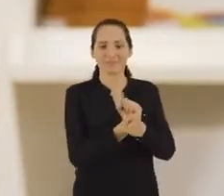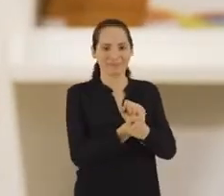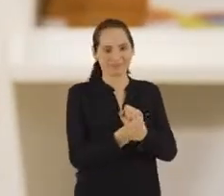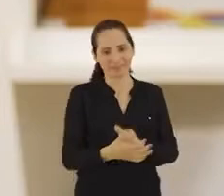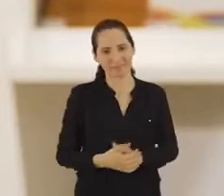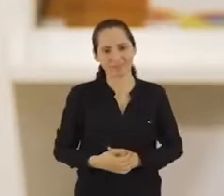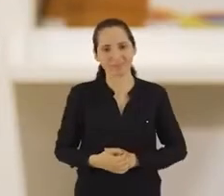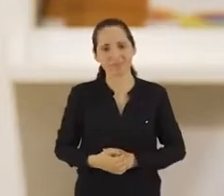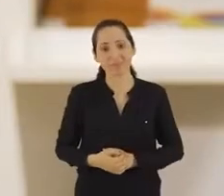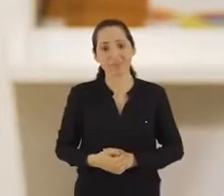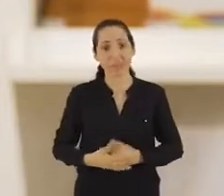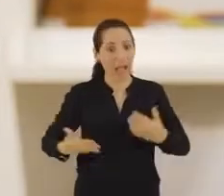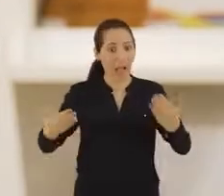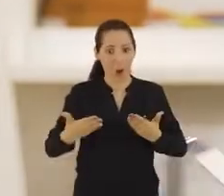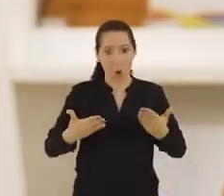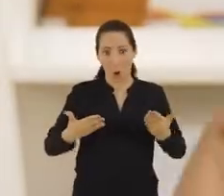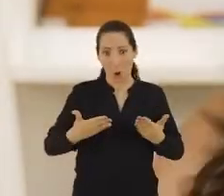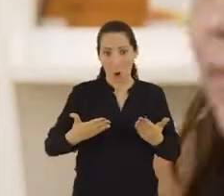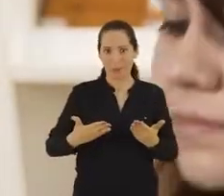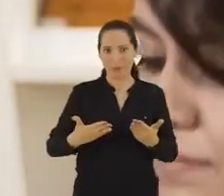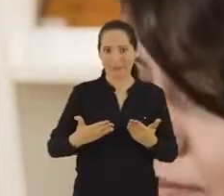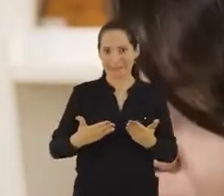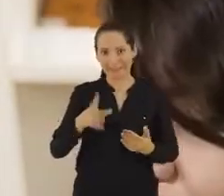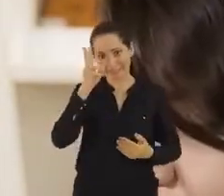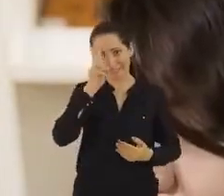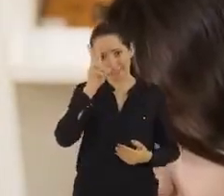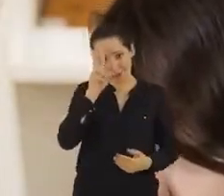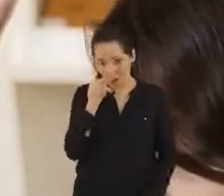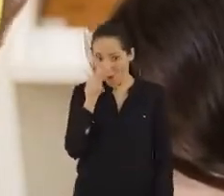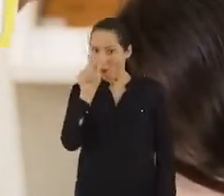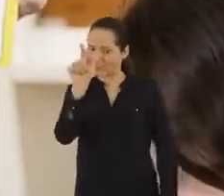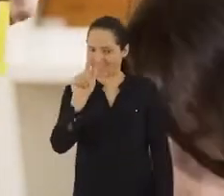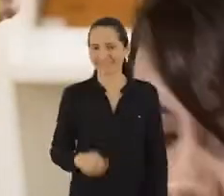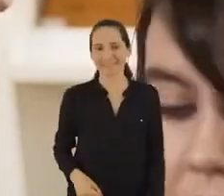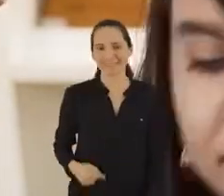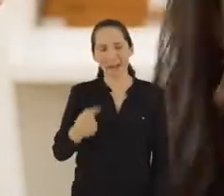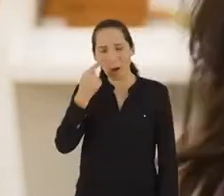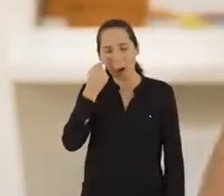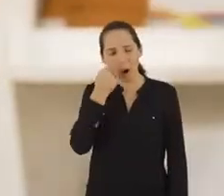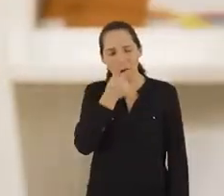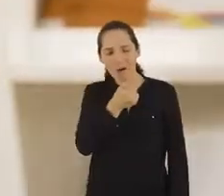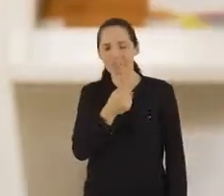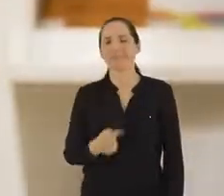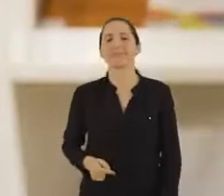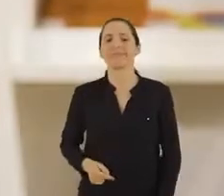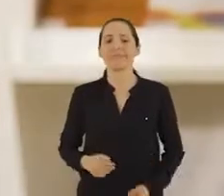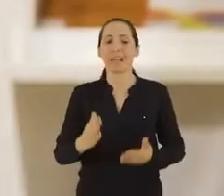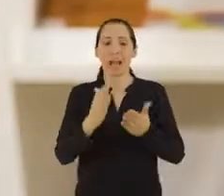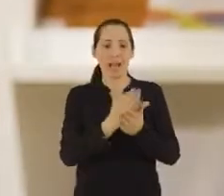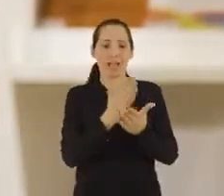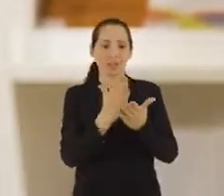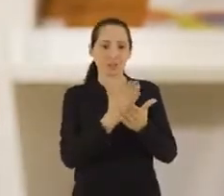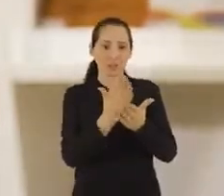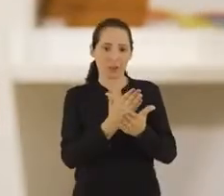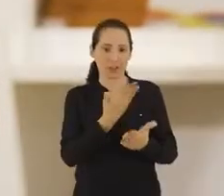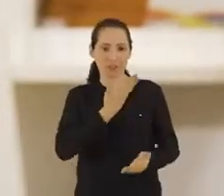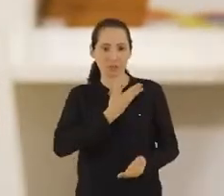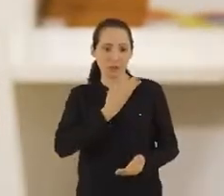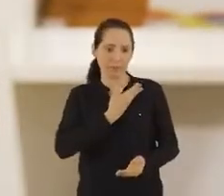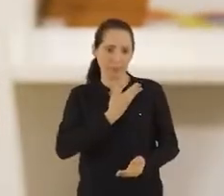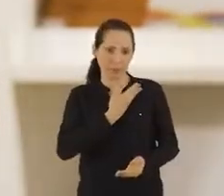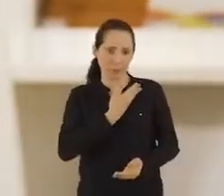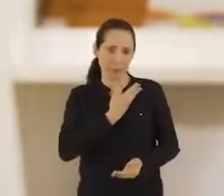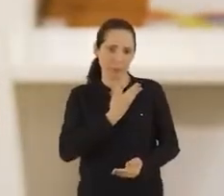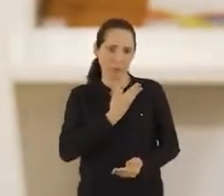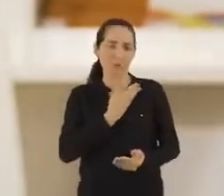E agora a gente vai para a nossa próxima história. A história de amizade entre Dona Ornélia e Zé Godó.